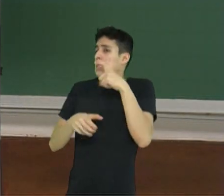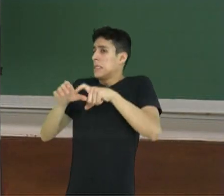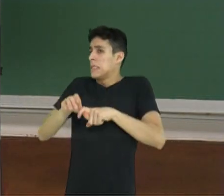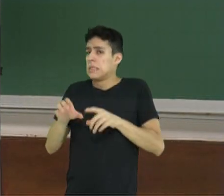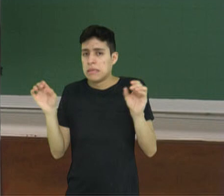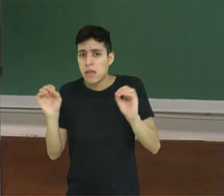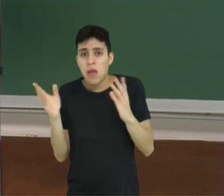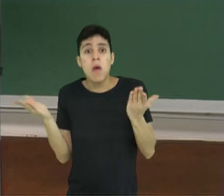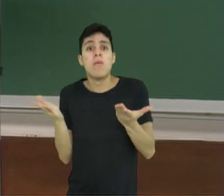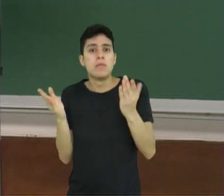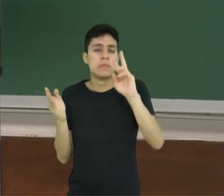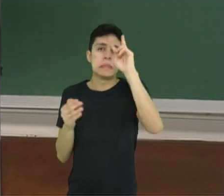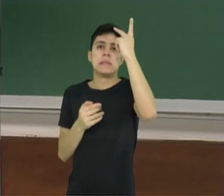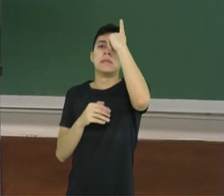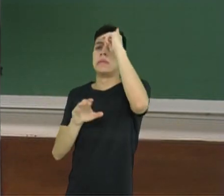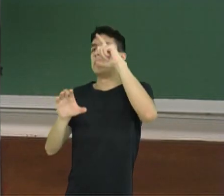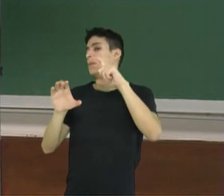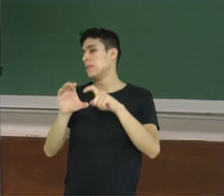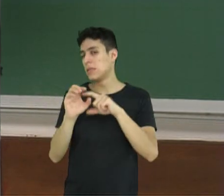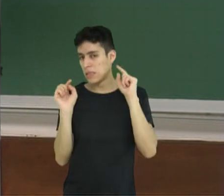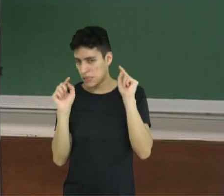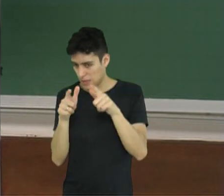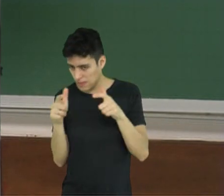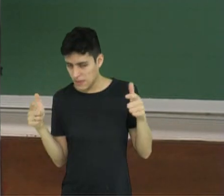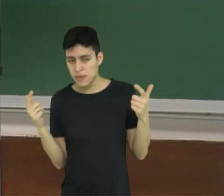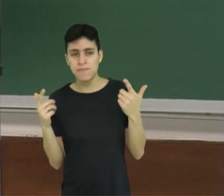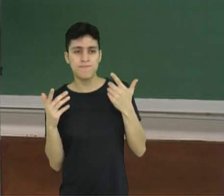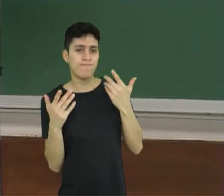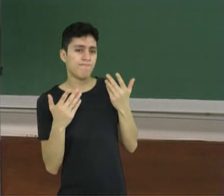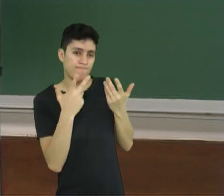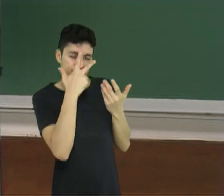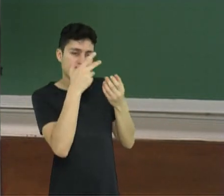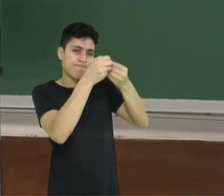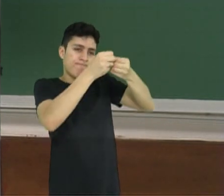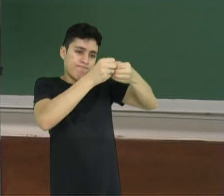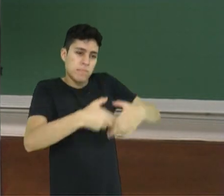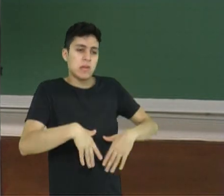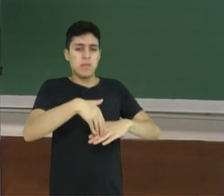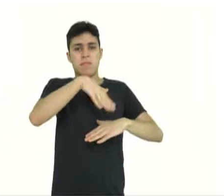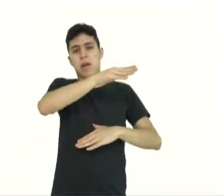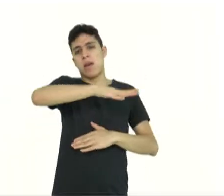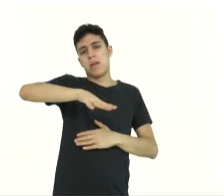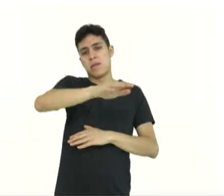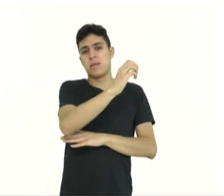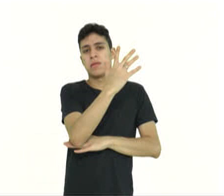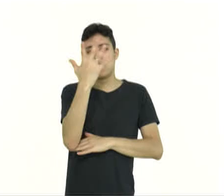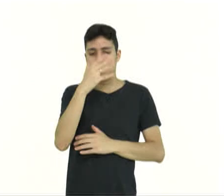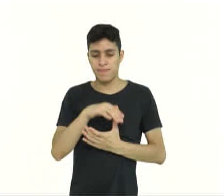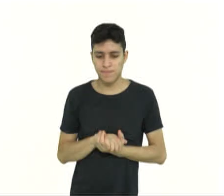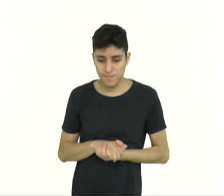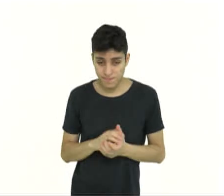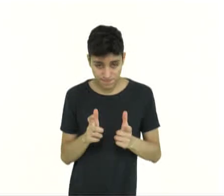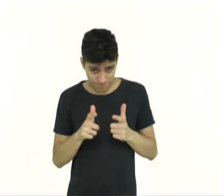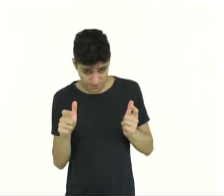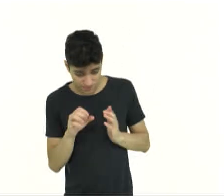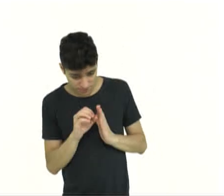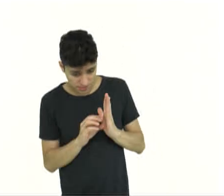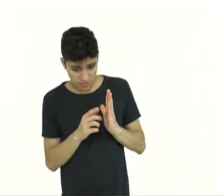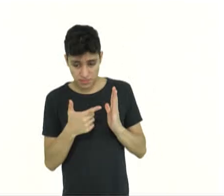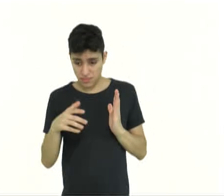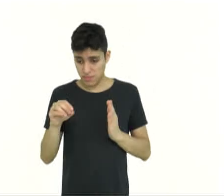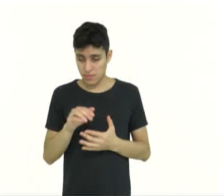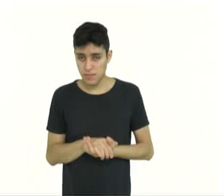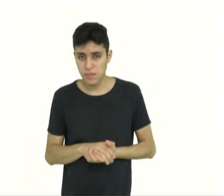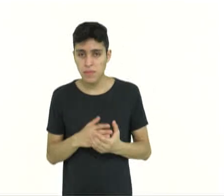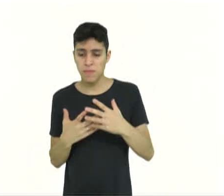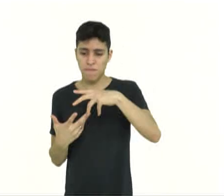somos dependentes, né? Esse aumento foi significativo. Aumentou durante o século XX, está deixando o planeta